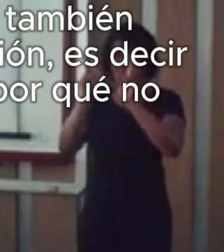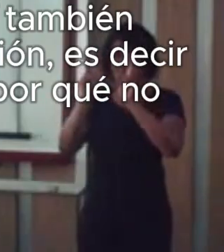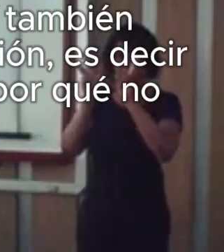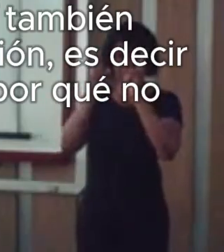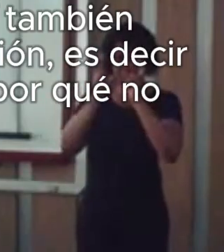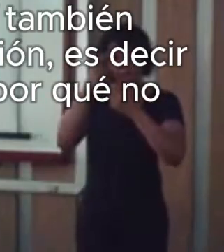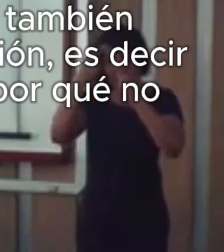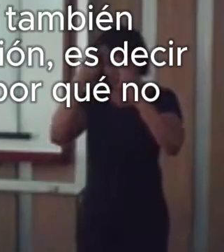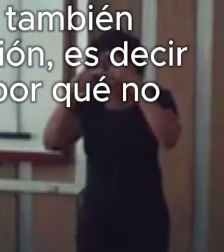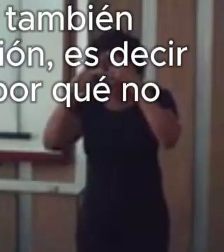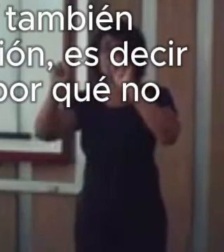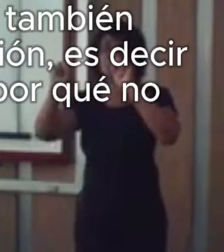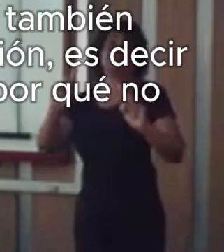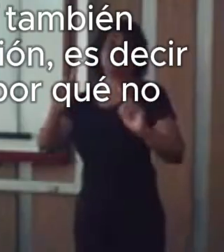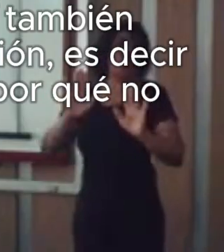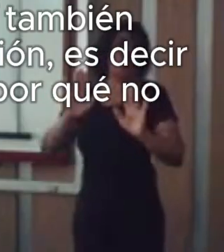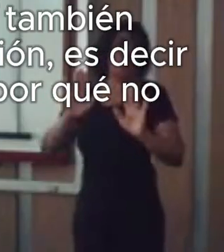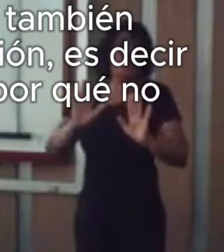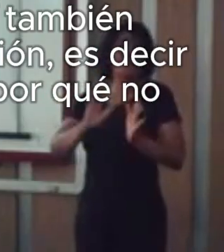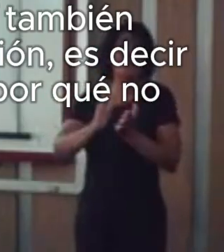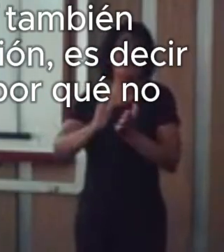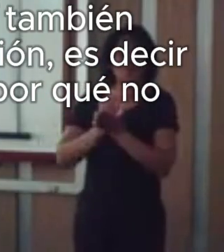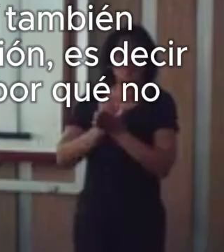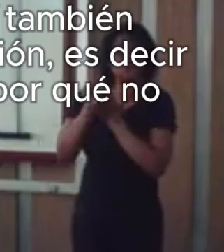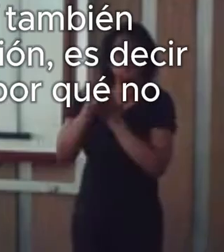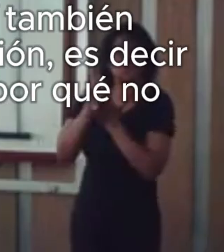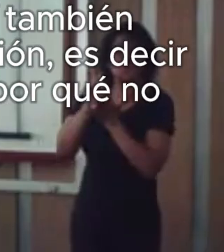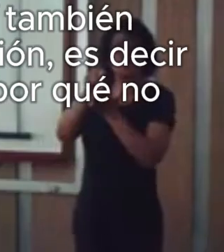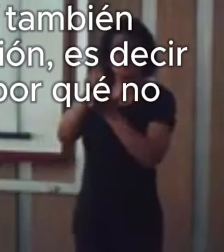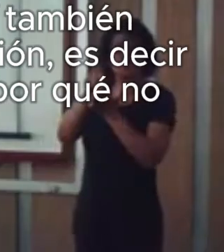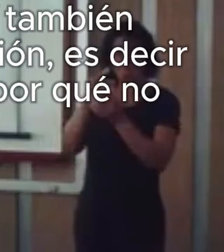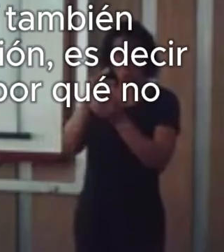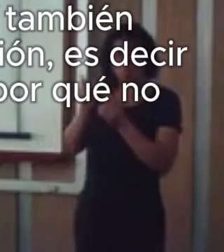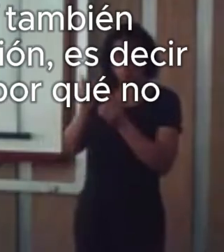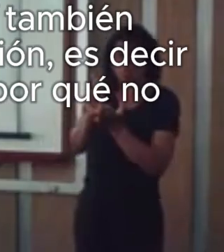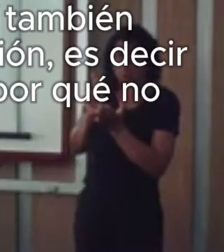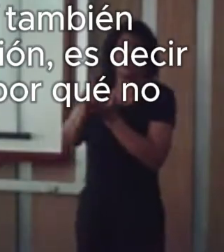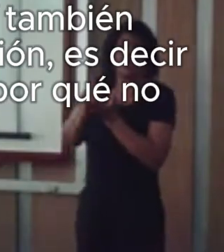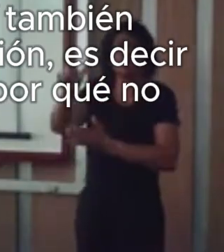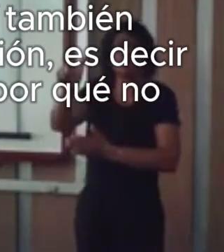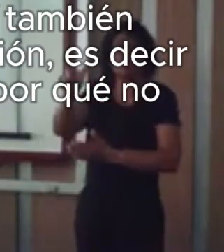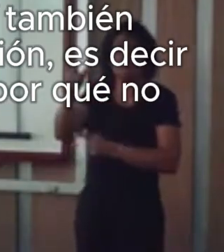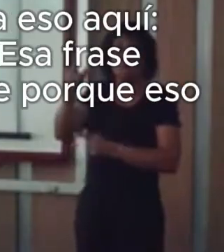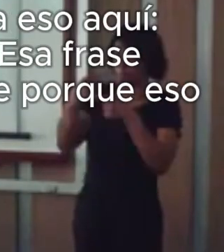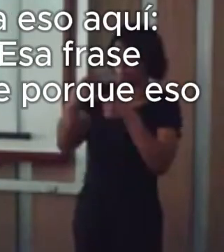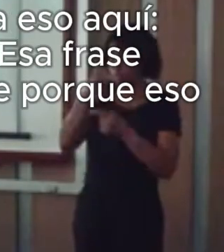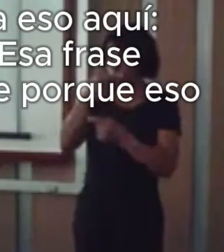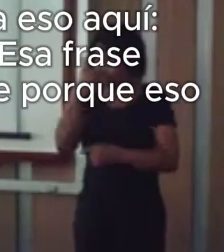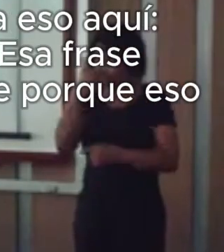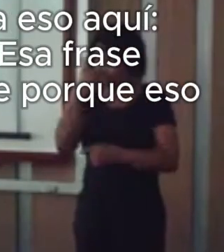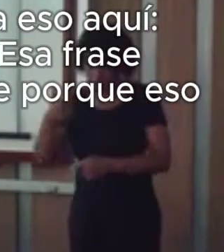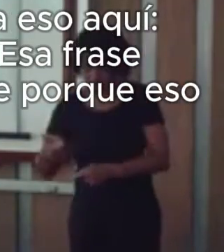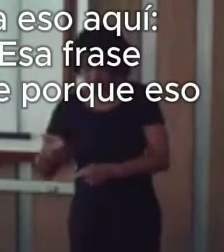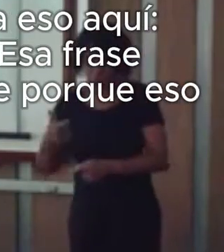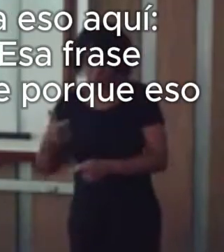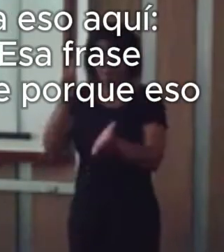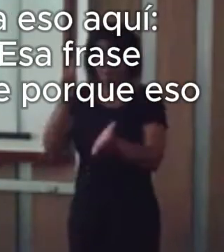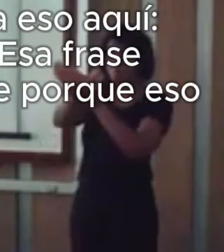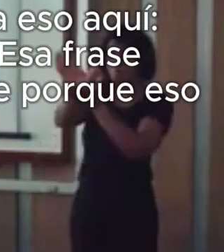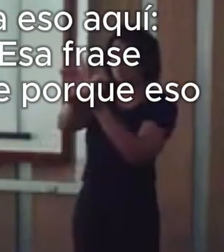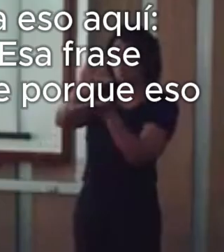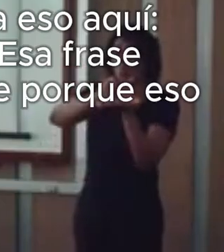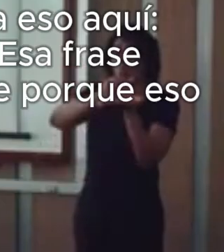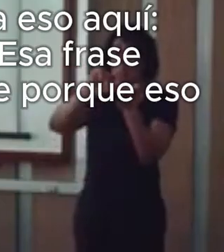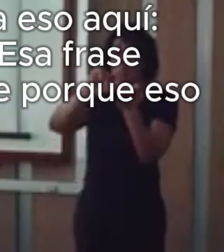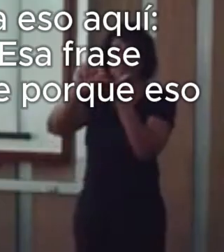uma invenção, mas não tem originalidade. Aí, por que não tem originalidade? Porque, em 2002, a gente publicou um artigo